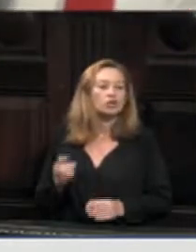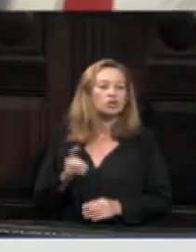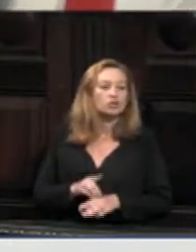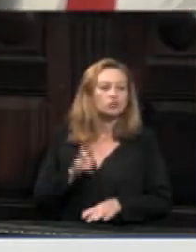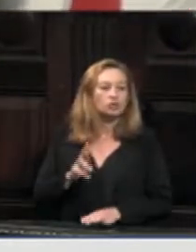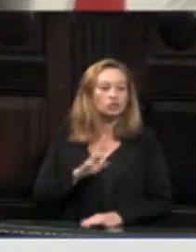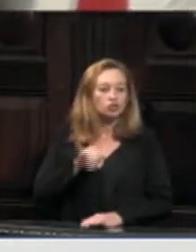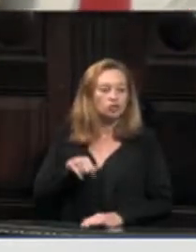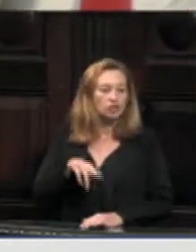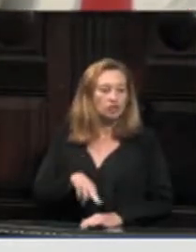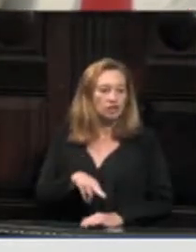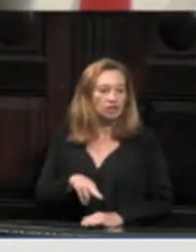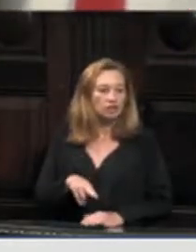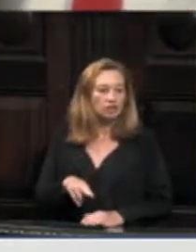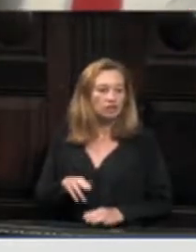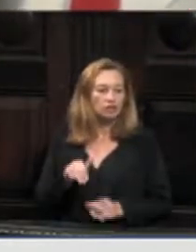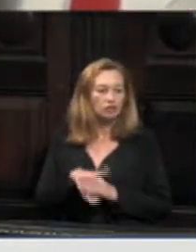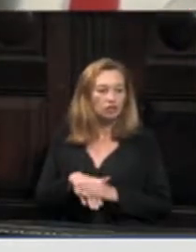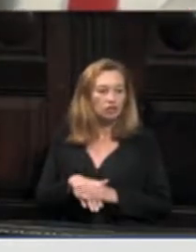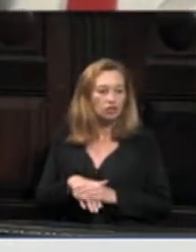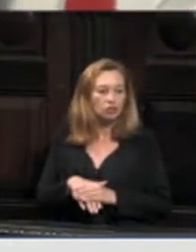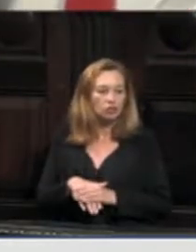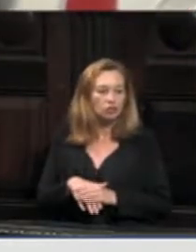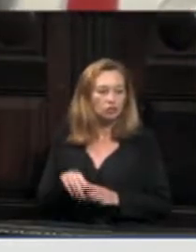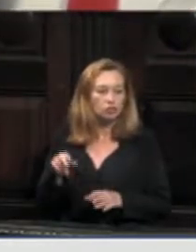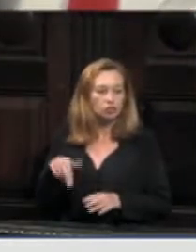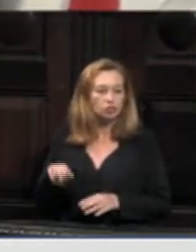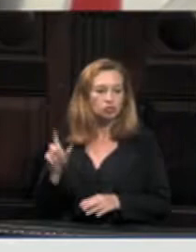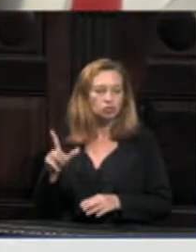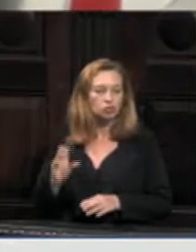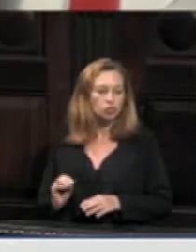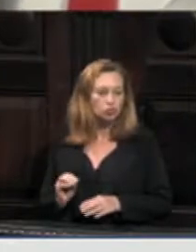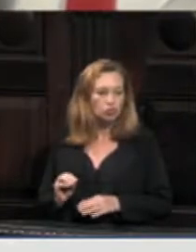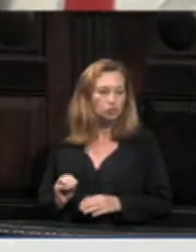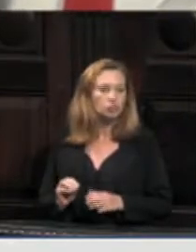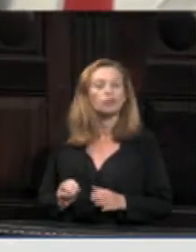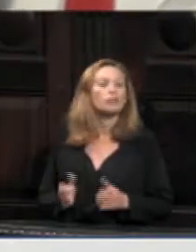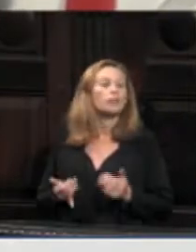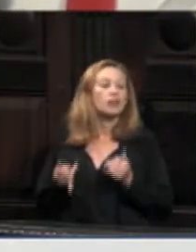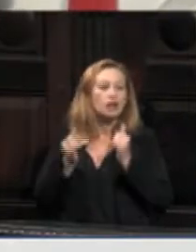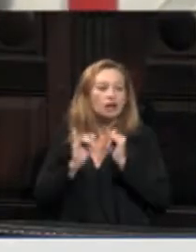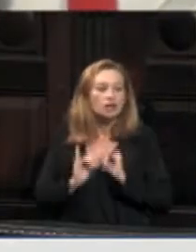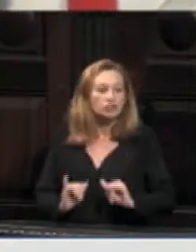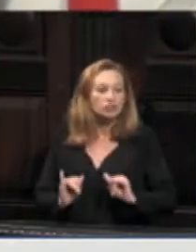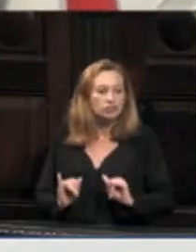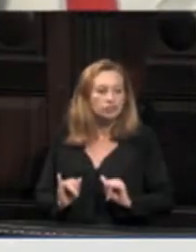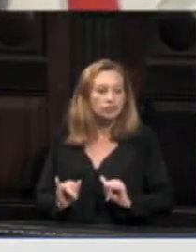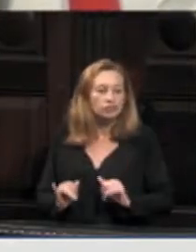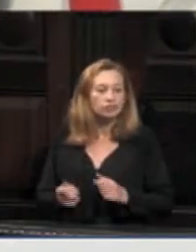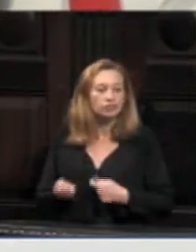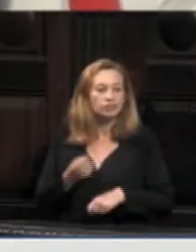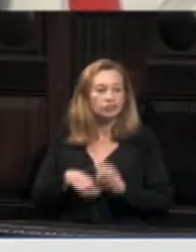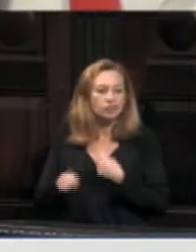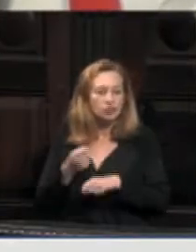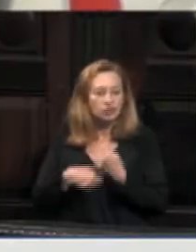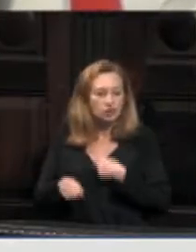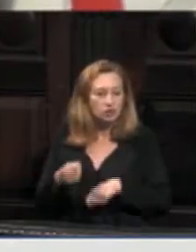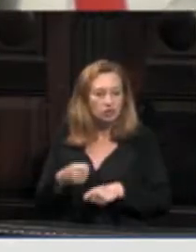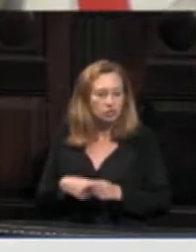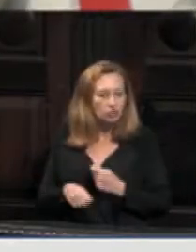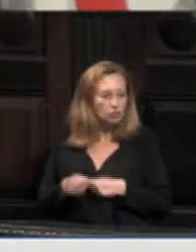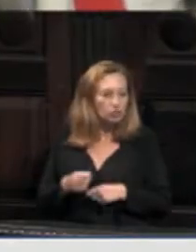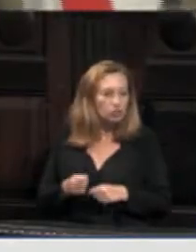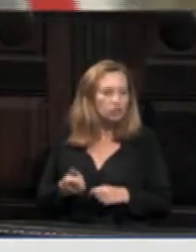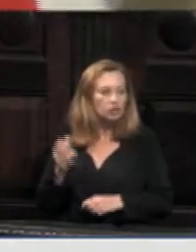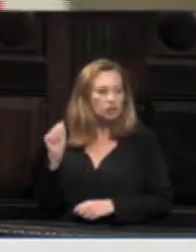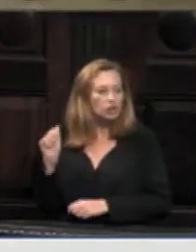em discussão única projeto de decreto legislativo 80/2018 de autoria da Comissão de Orçamento, Finanças, Fiscalização Financeira e Controle, que aprova as contas do Tribunal de Contas do Estado do Rio